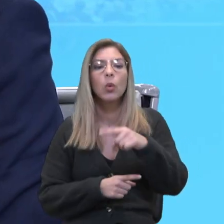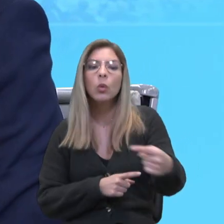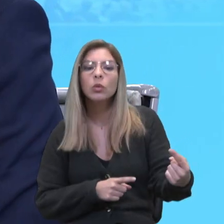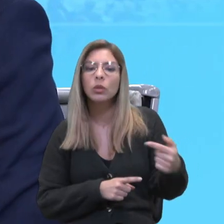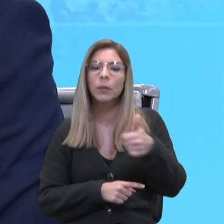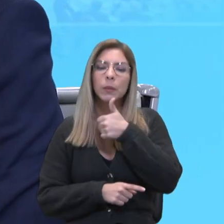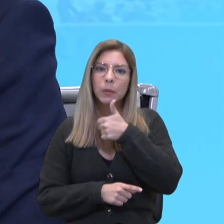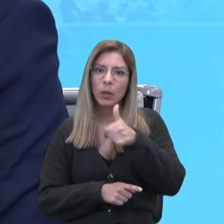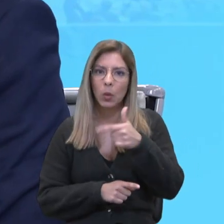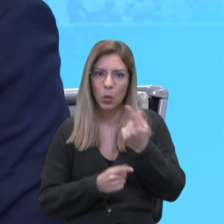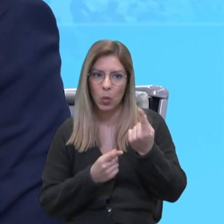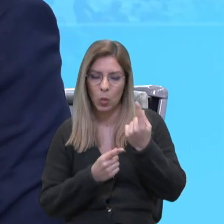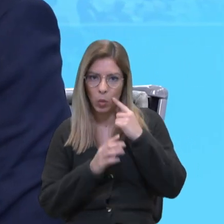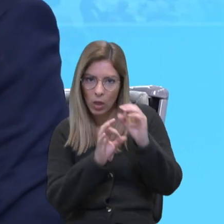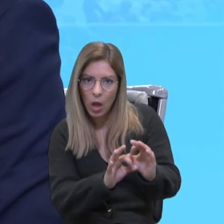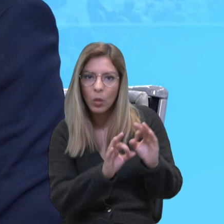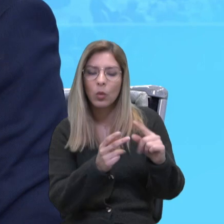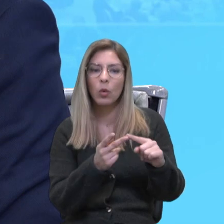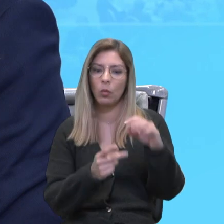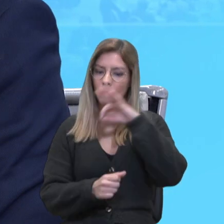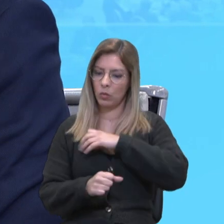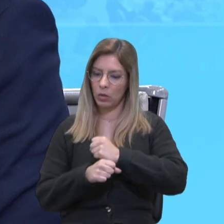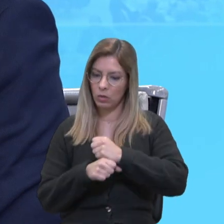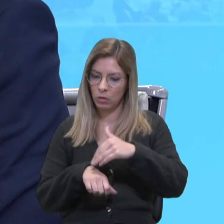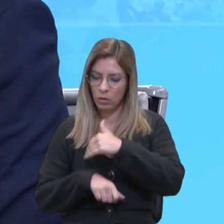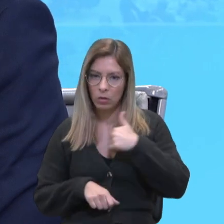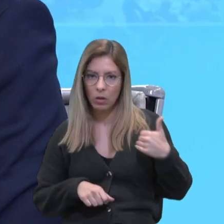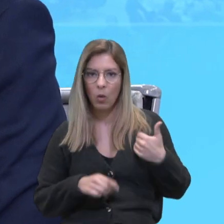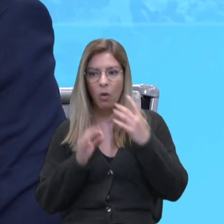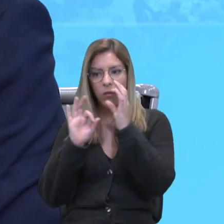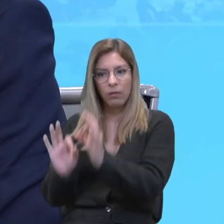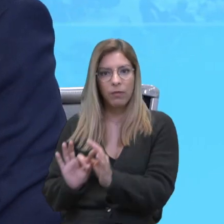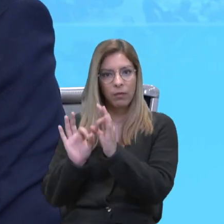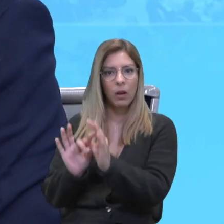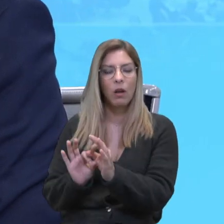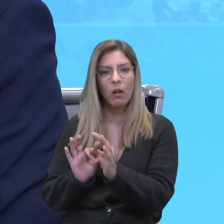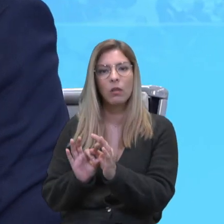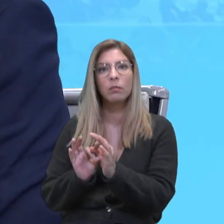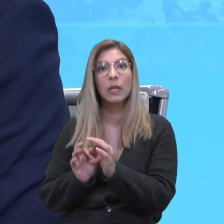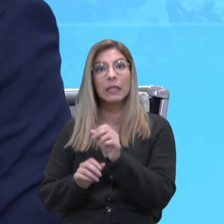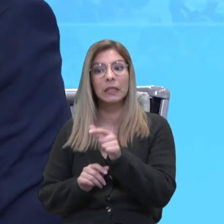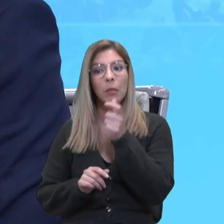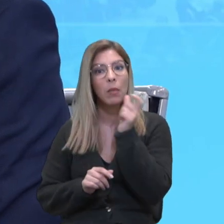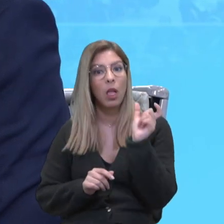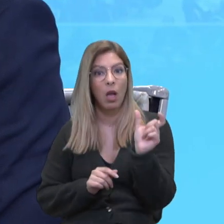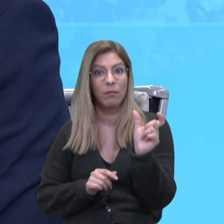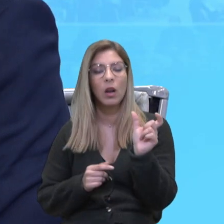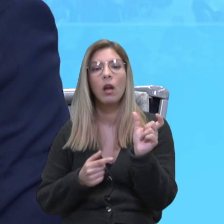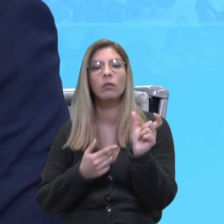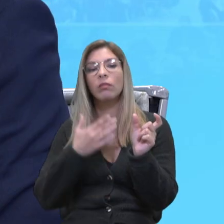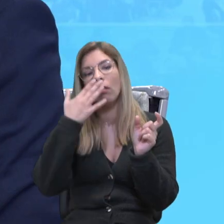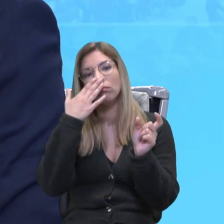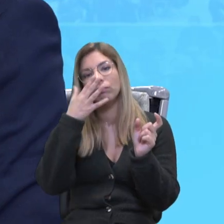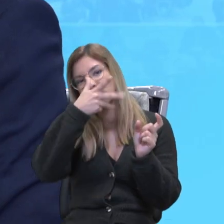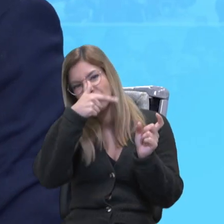paradigma de cuidado para os profissionais de saúde, para aqueles que cuidam. Nestas palavras, não desanimes, eu nunca te deixarei, creio